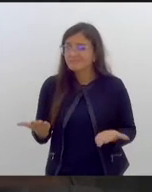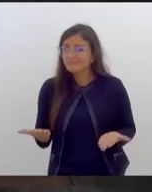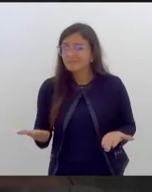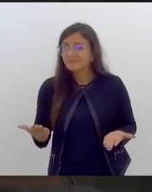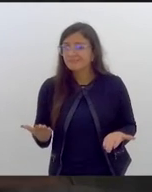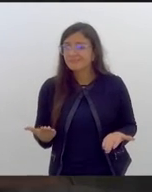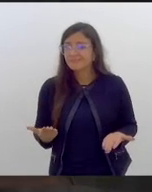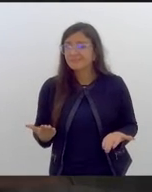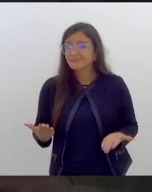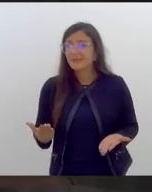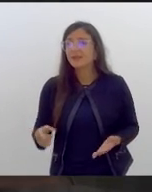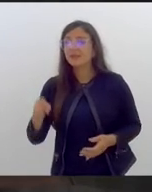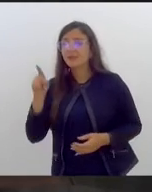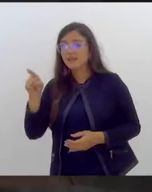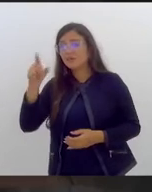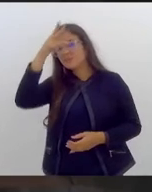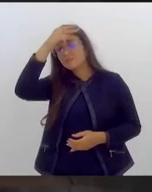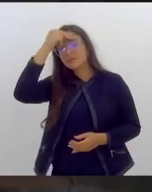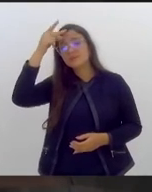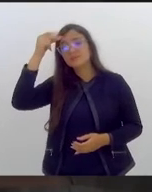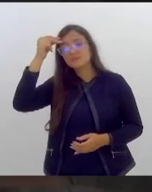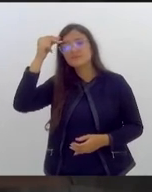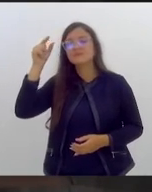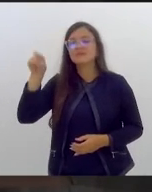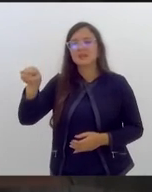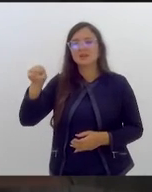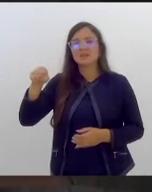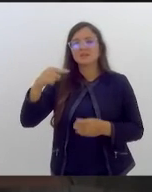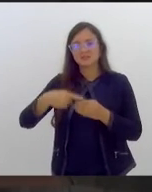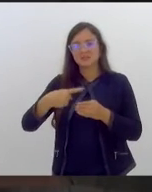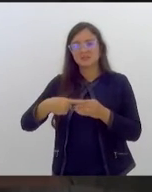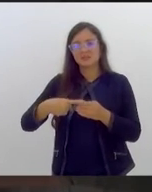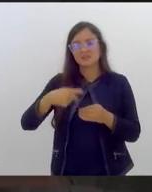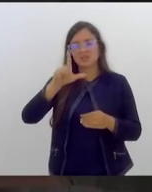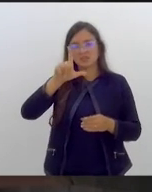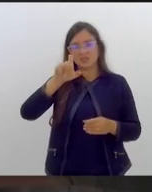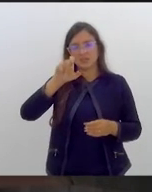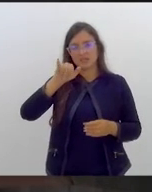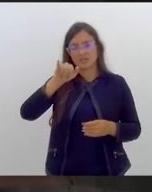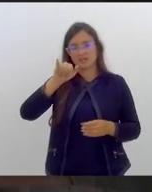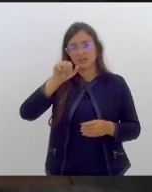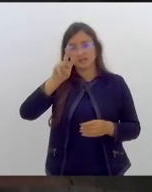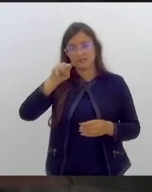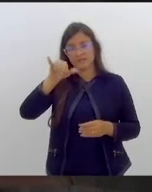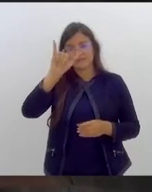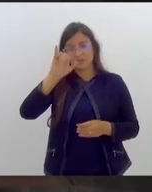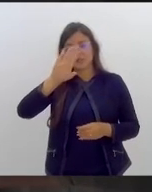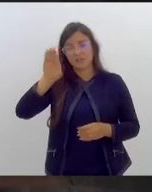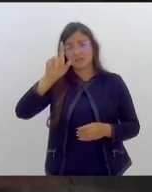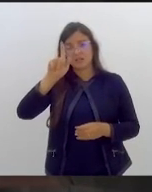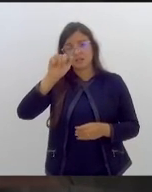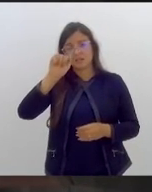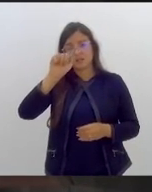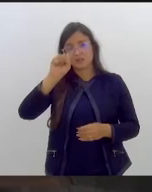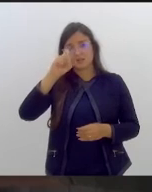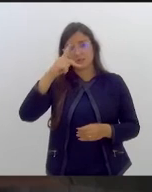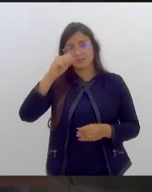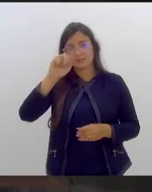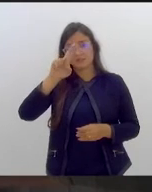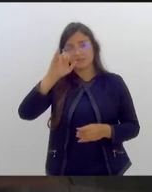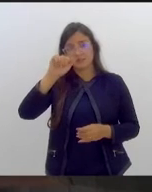ao município de Levi Gasparian para equacionar a situação do ministro de estado da Justiça